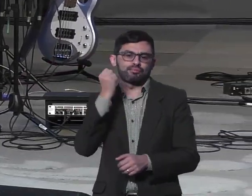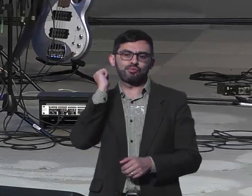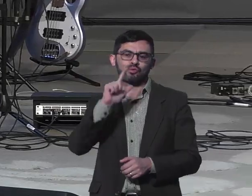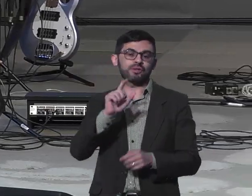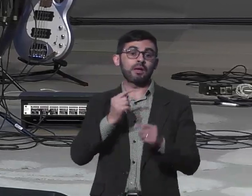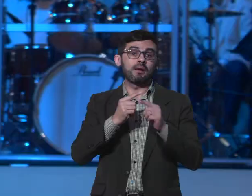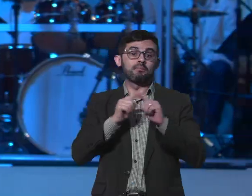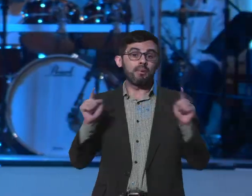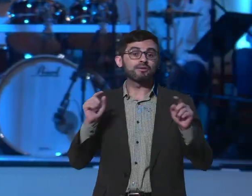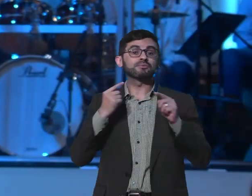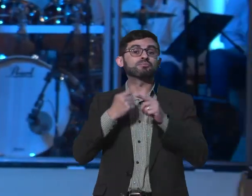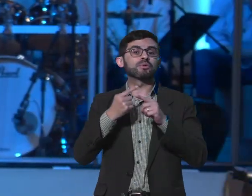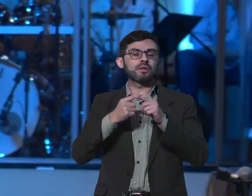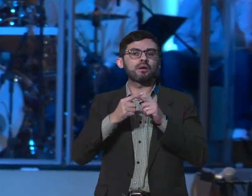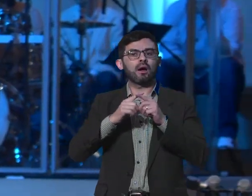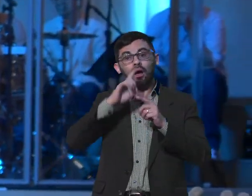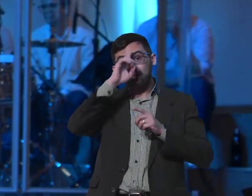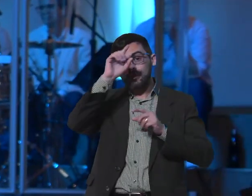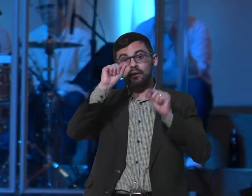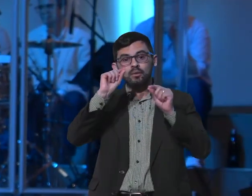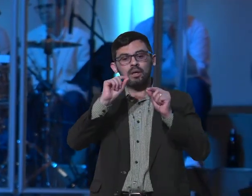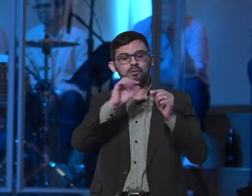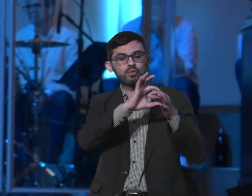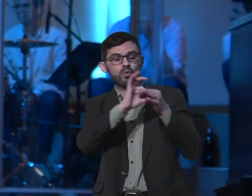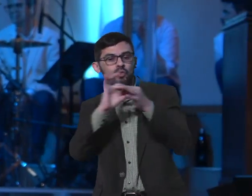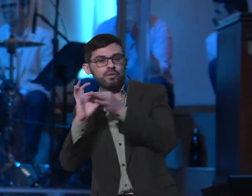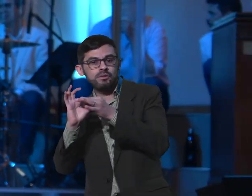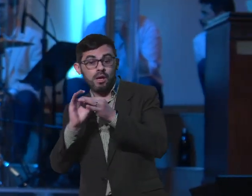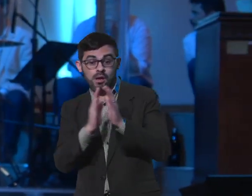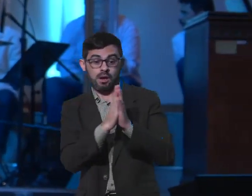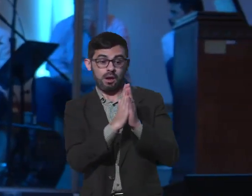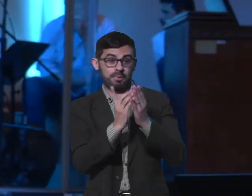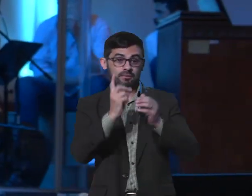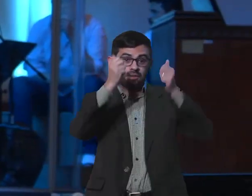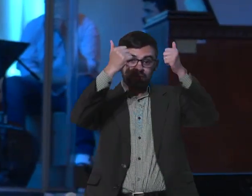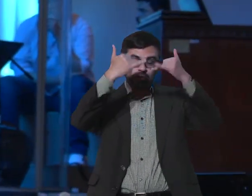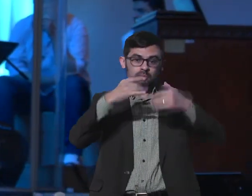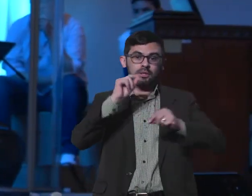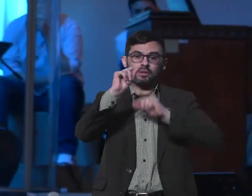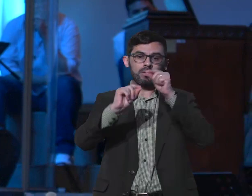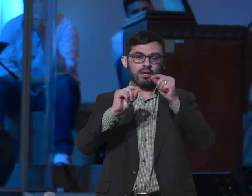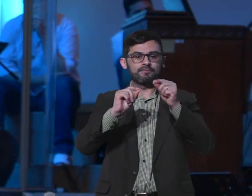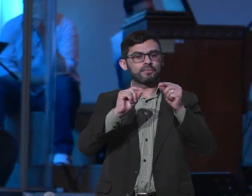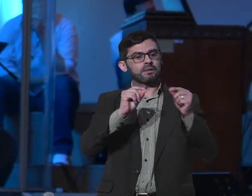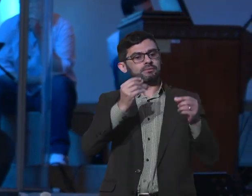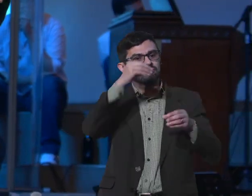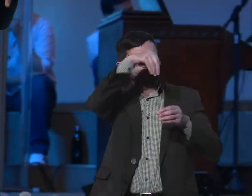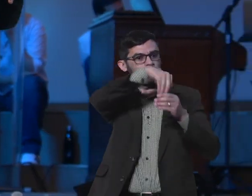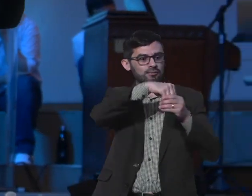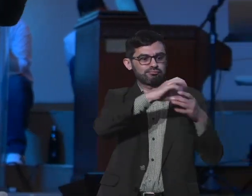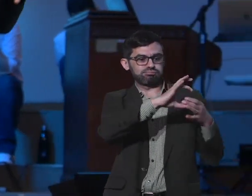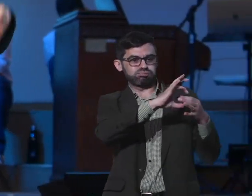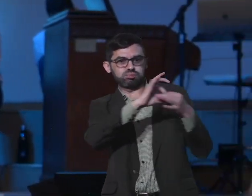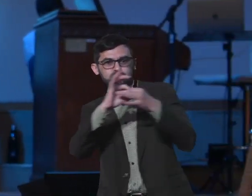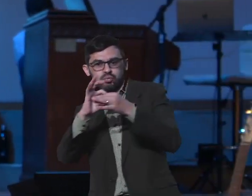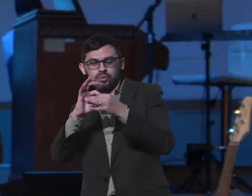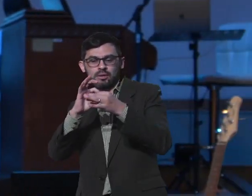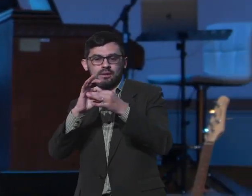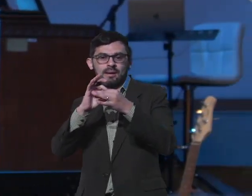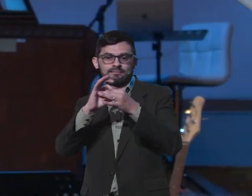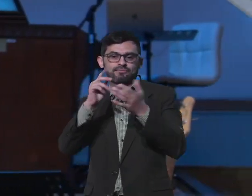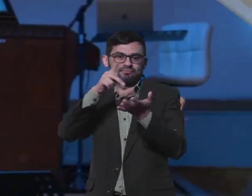porque é exatamente essa ideia. A Bíblia traz a nossa vida dentro desse conceito de tempo